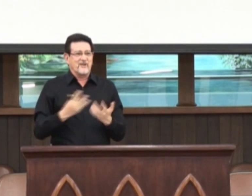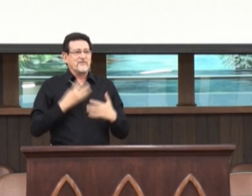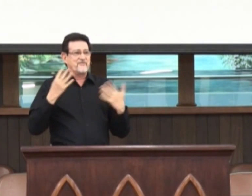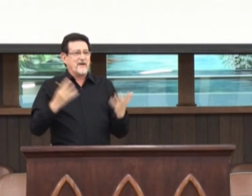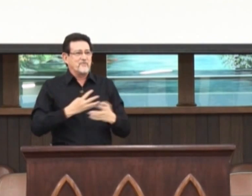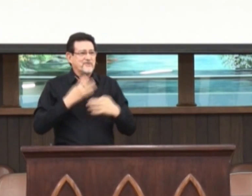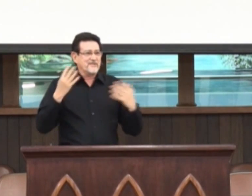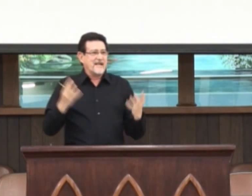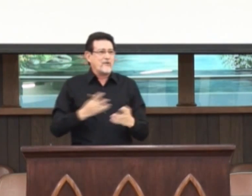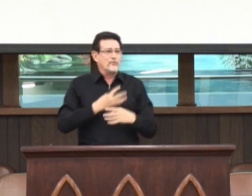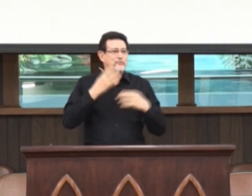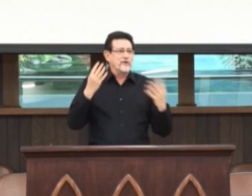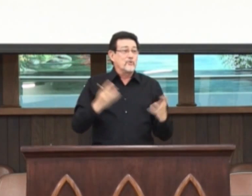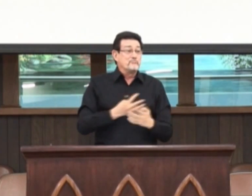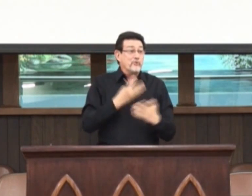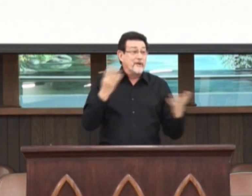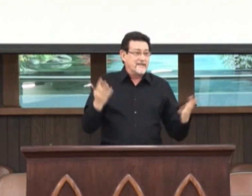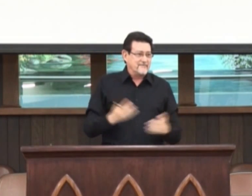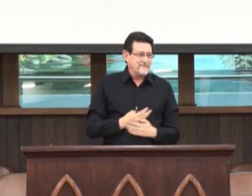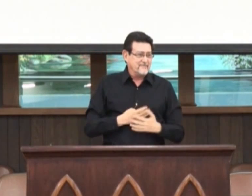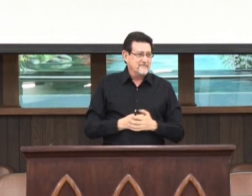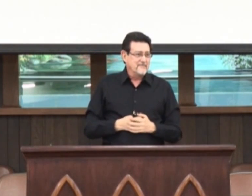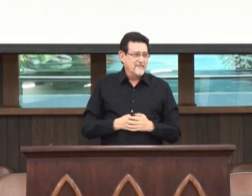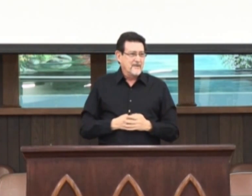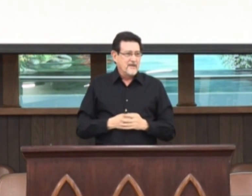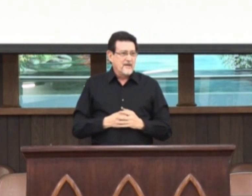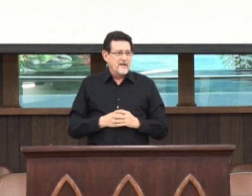Mas hoje nós vivemos na cultura do bullying.